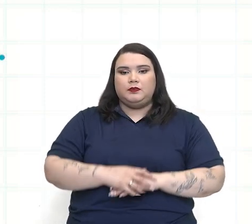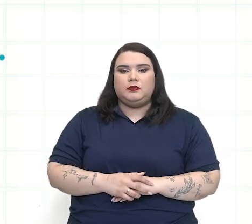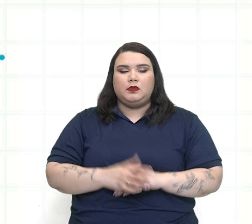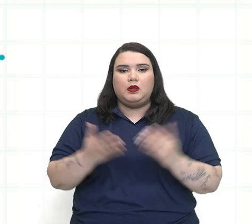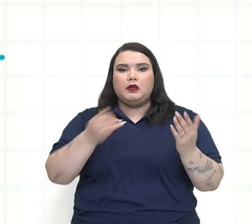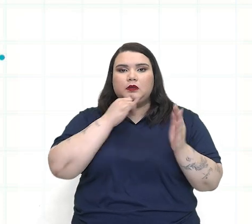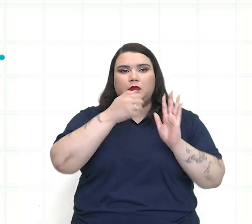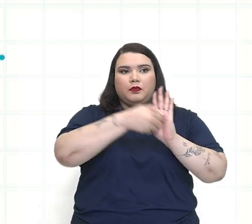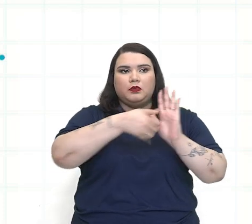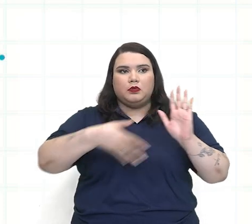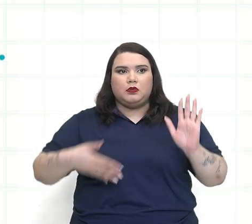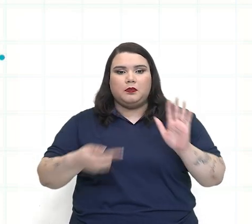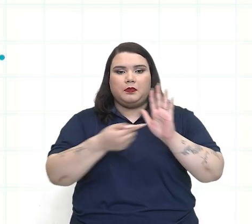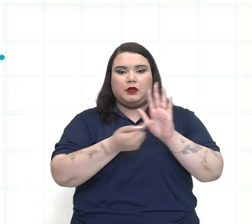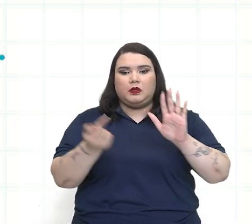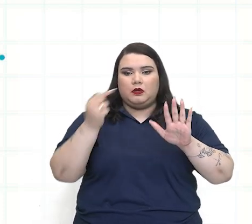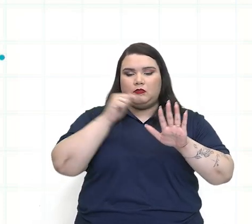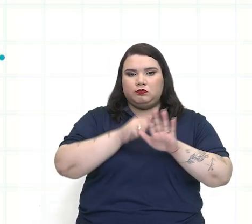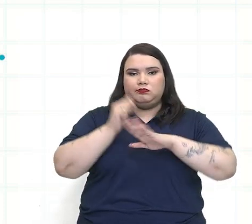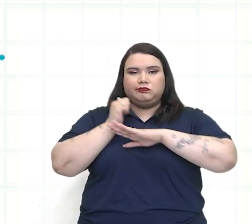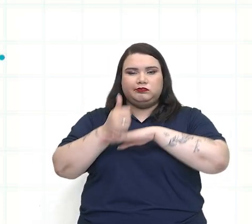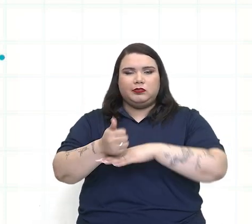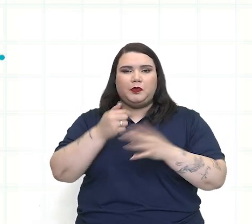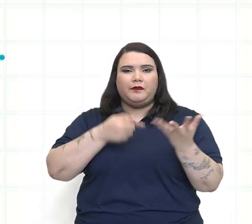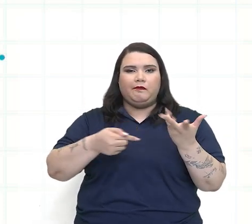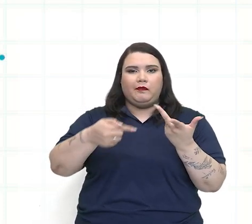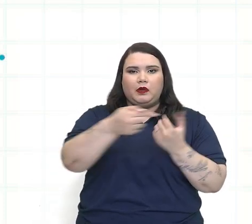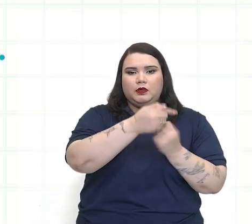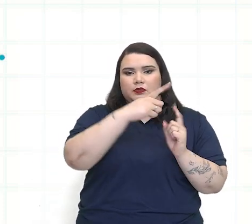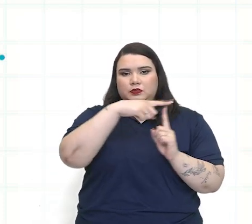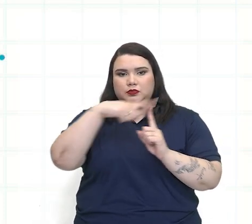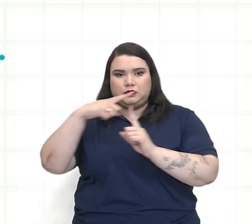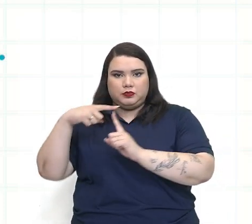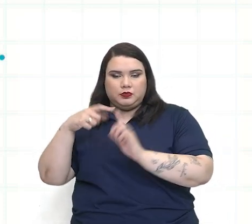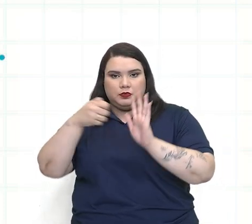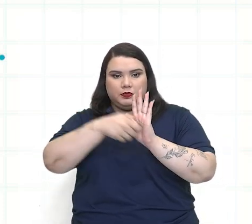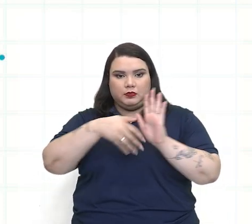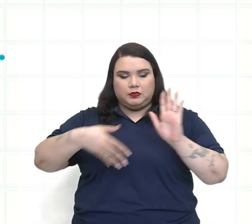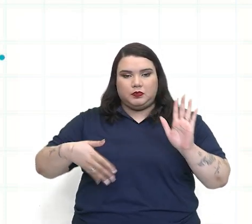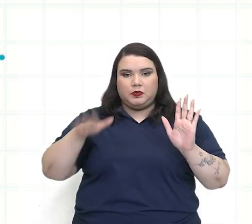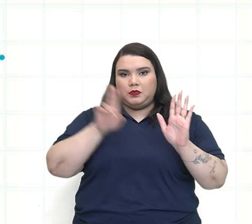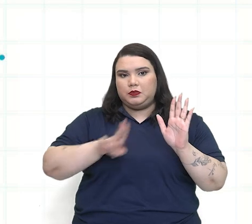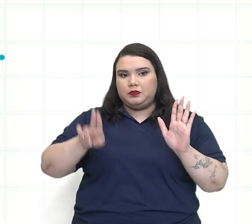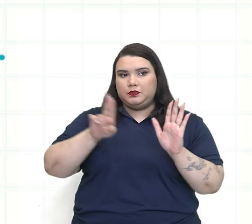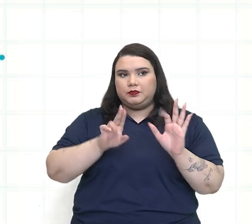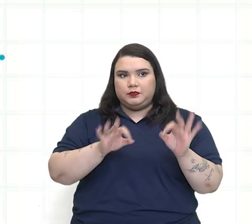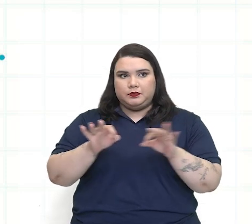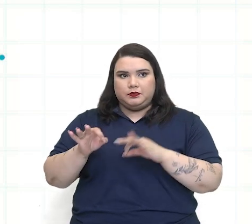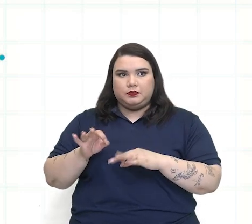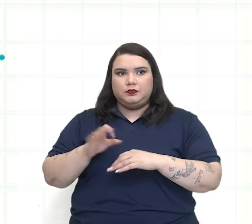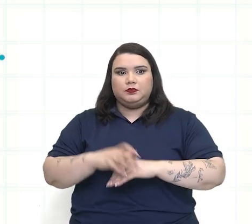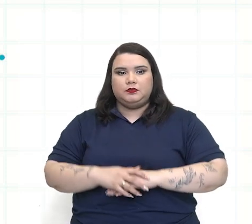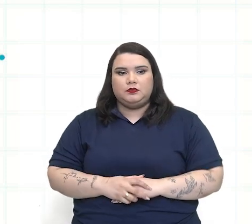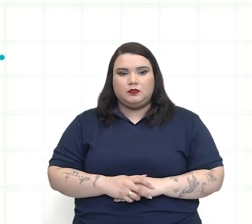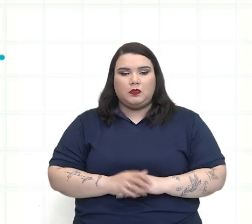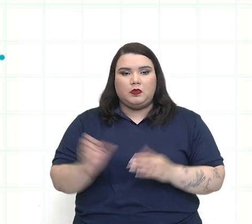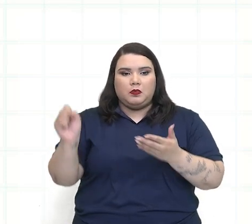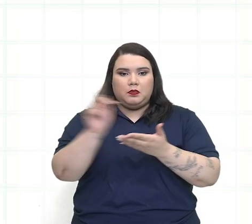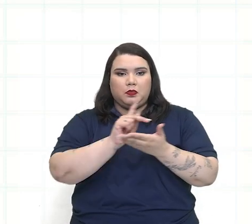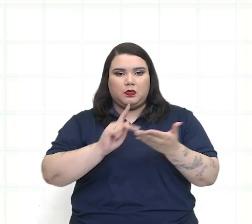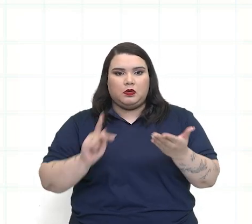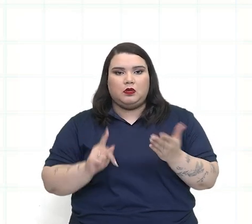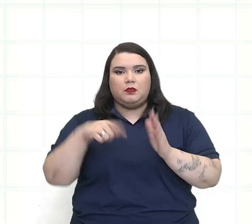como a metáfora, a assonância, a literação, entre várias outras figuras de linguagem que se queira utilizar. O poema é o